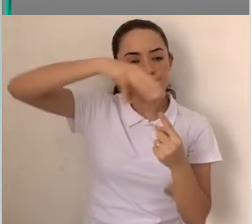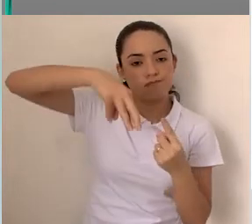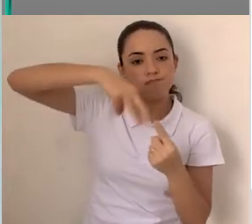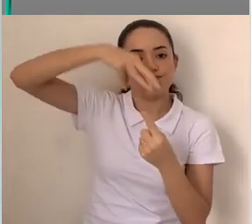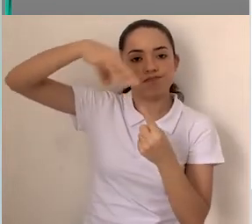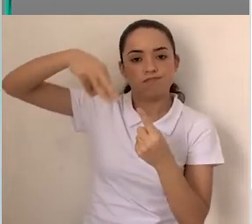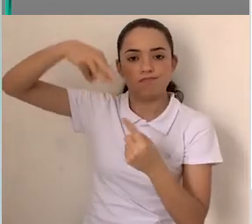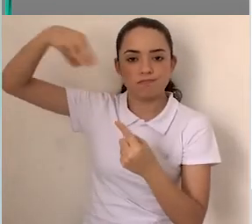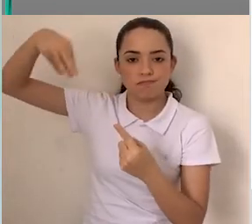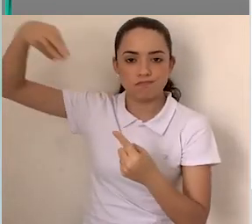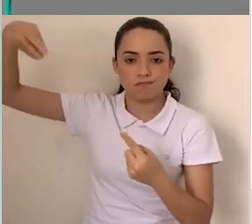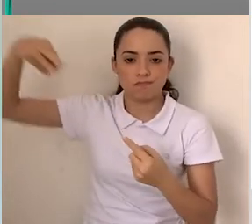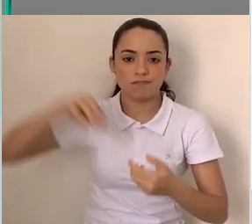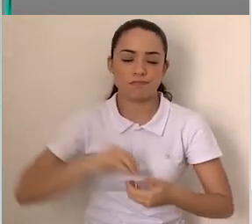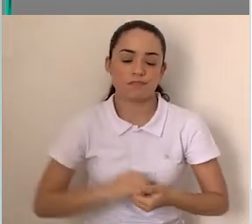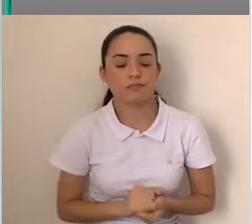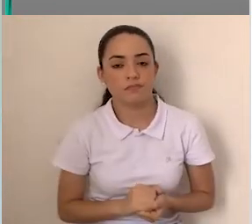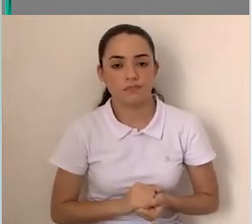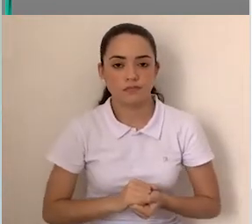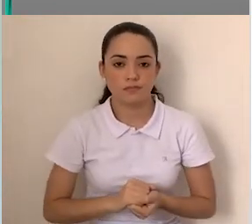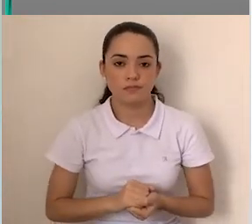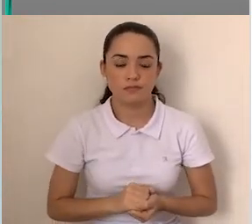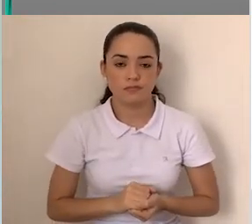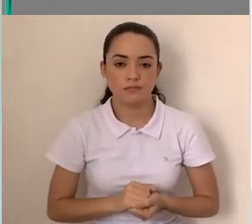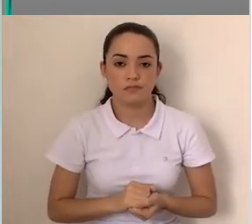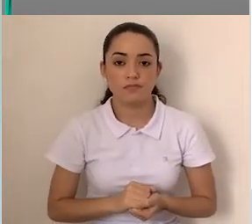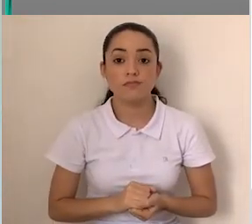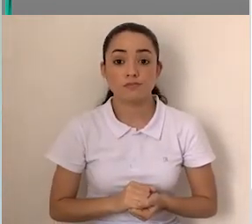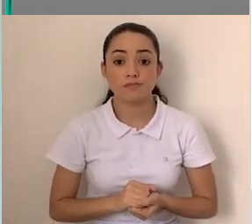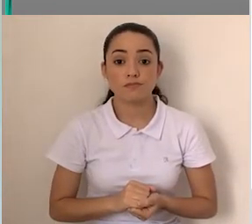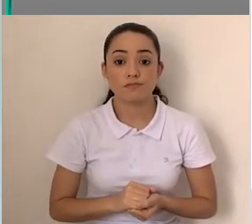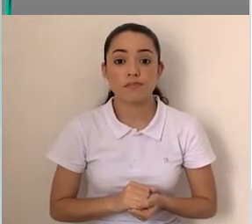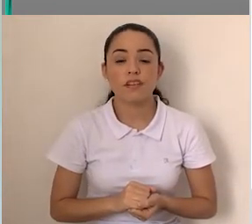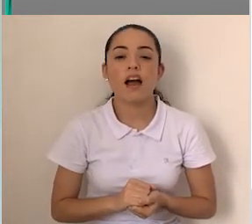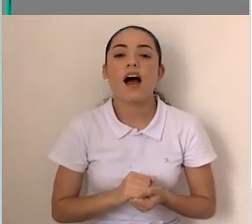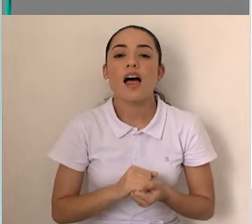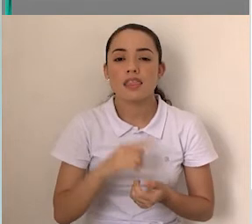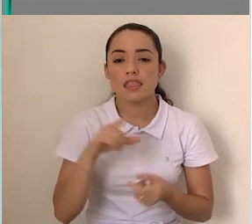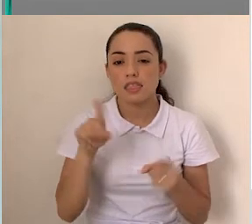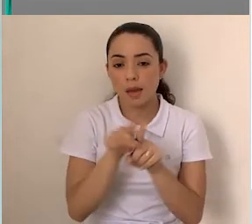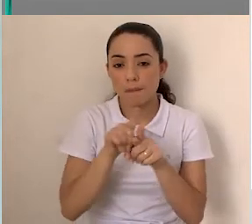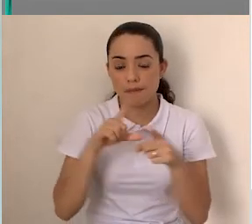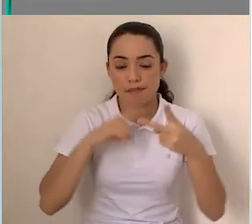formando a fibra colágena, que terá diâmetro de 10 a 300 nanômetros.